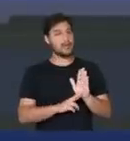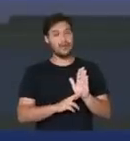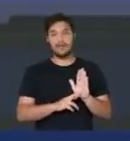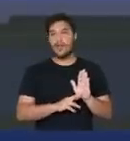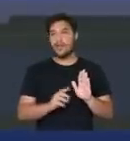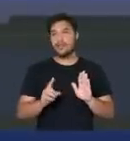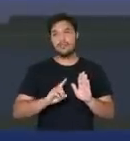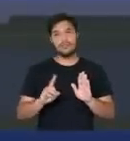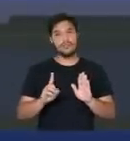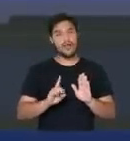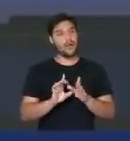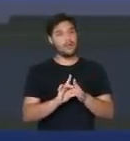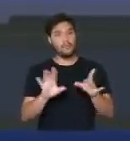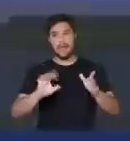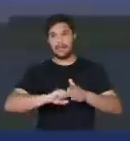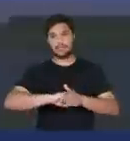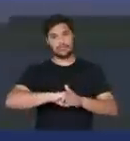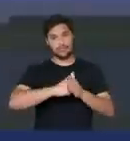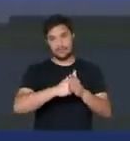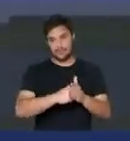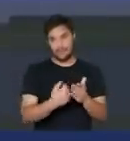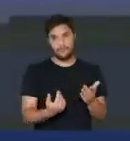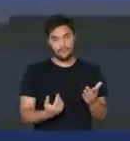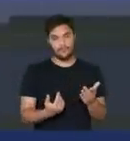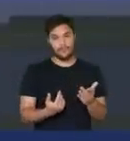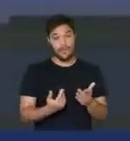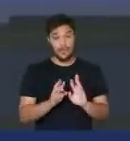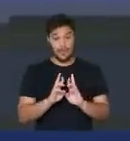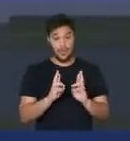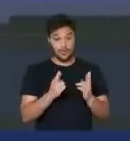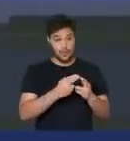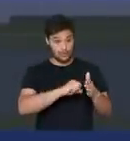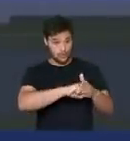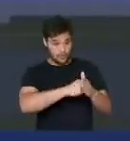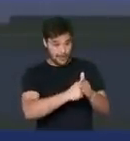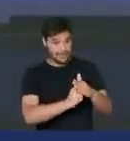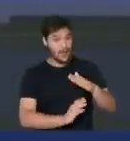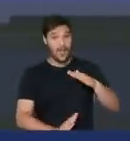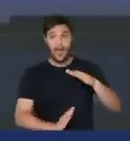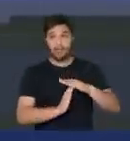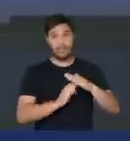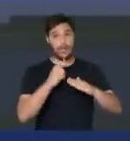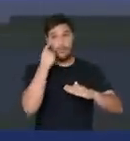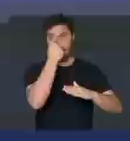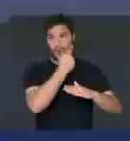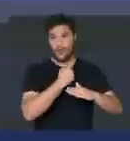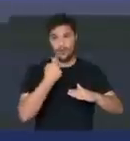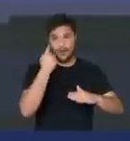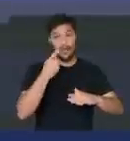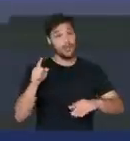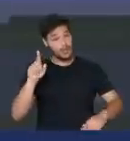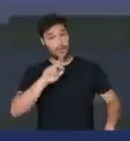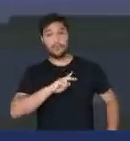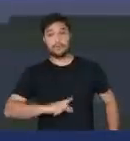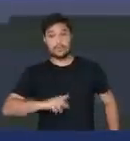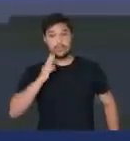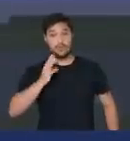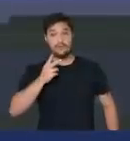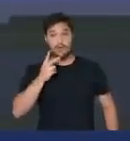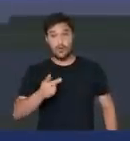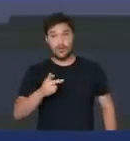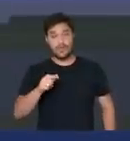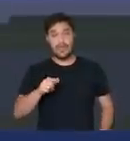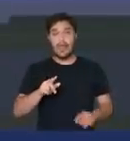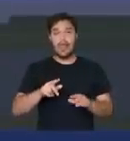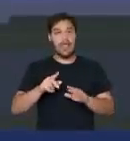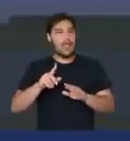não prevê essa suspensão por tanto tempo, que a sessão só poderia ser suspensa por uma hora. E o presidente Arthur Lira alegou que era